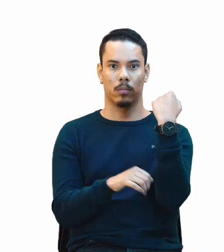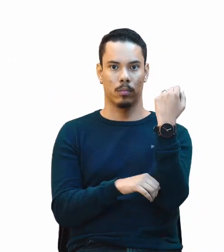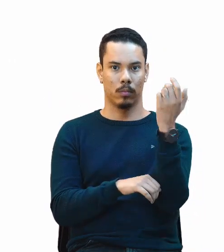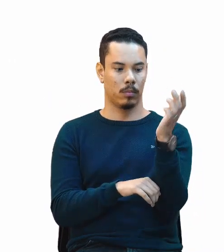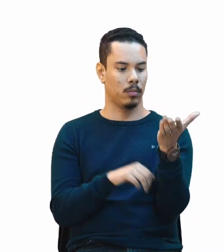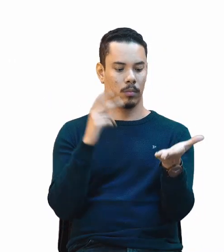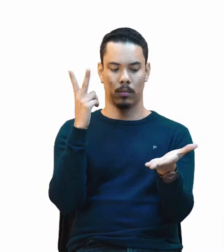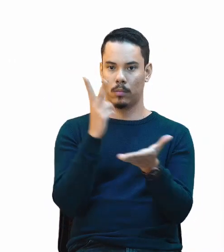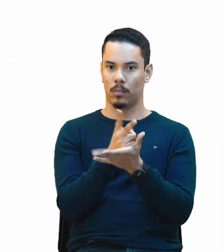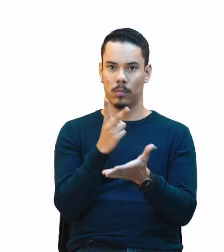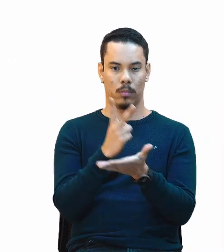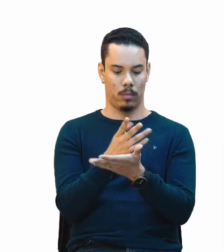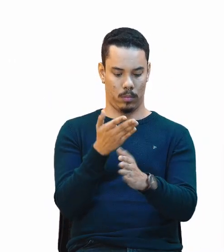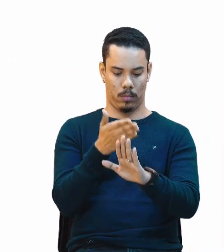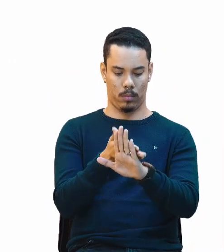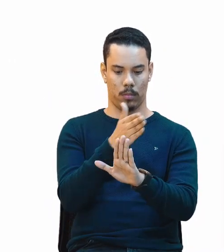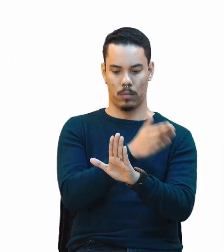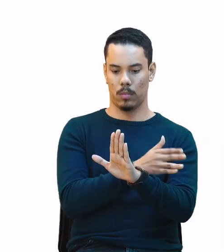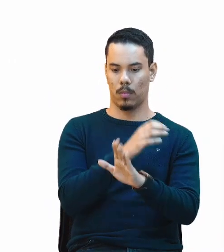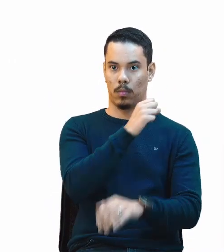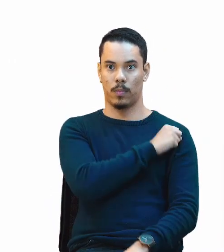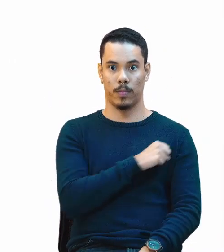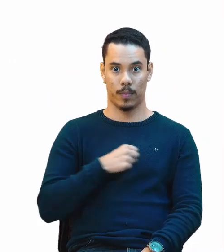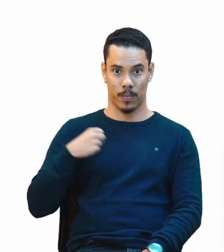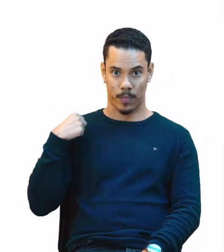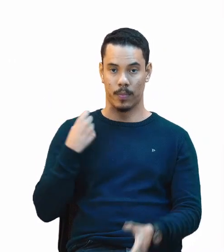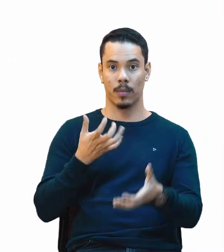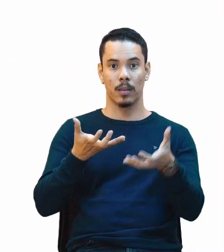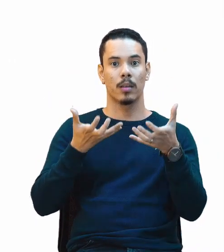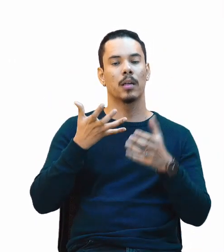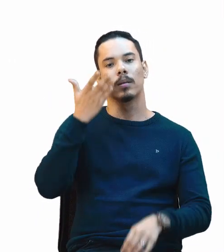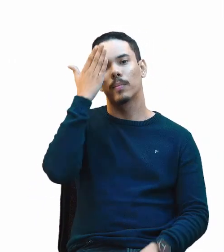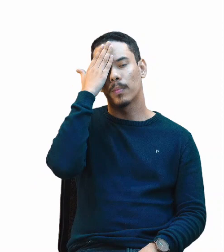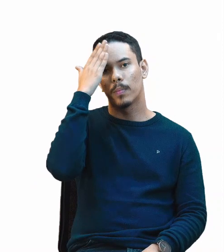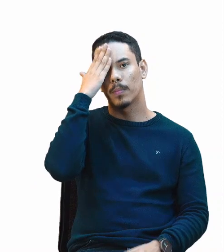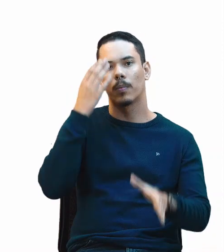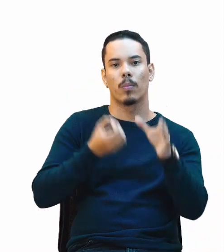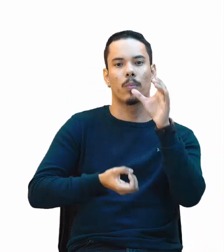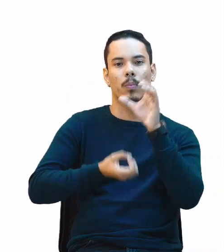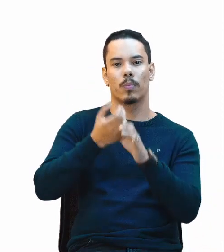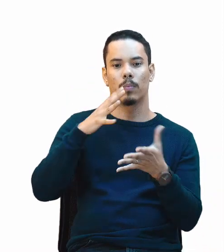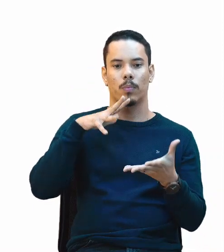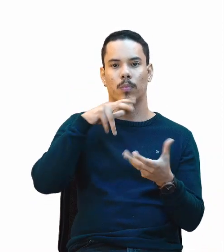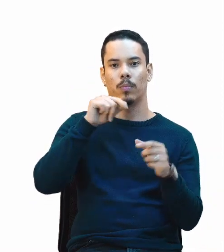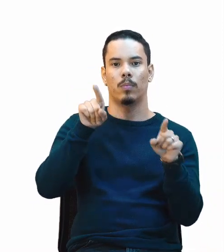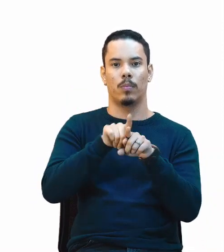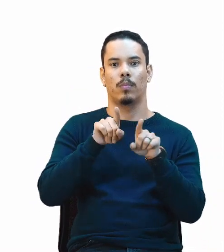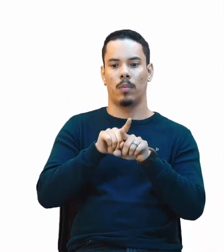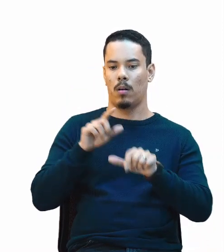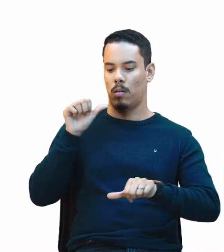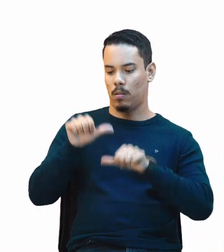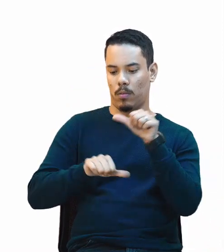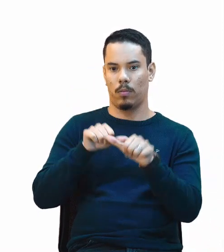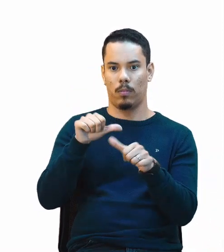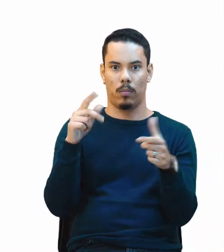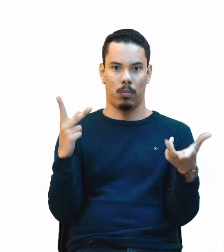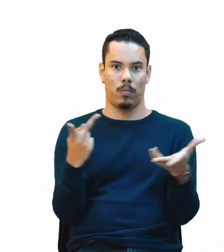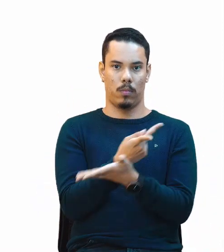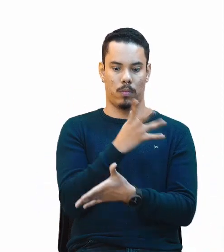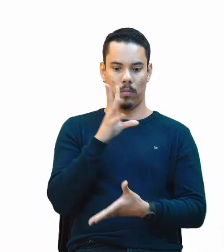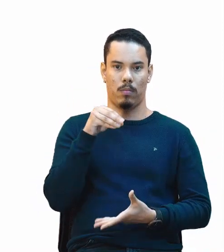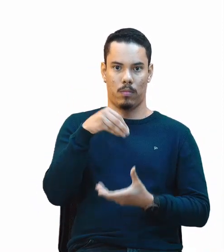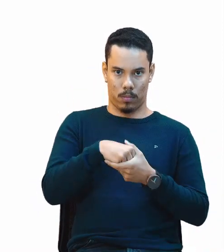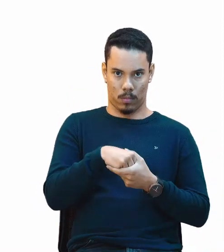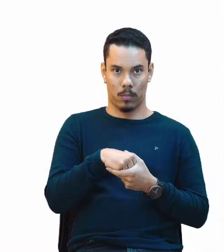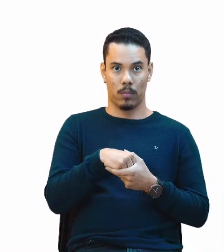os pré-socráticos queriam saber, né, a origem do mundo e a transformação que ocorre nele. Queria entender